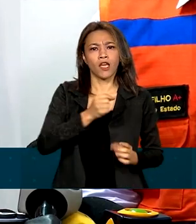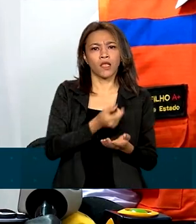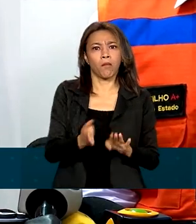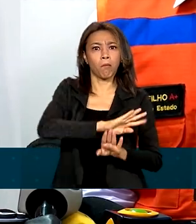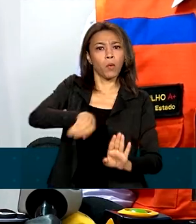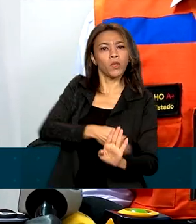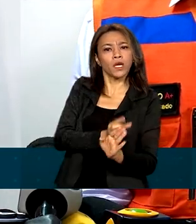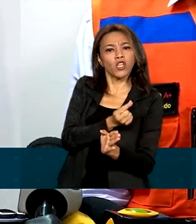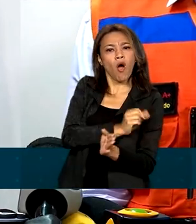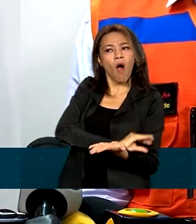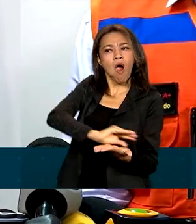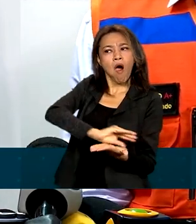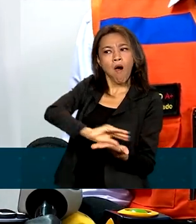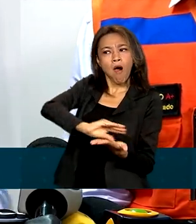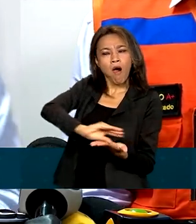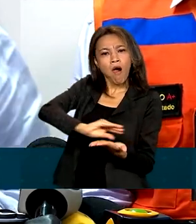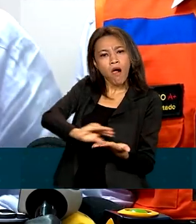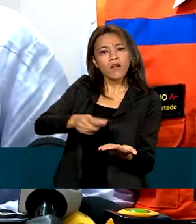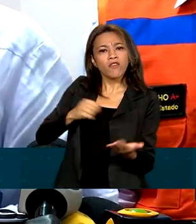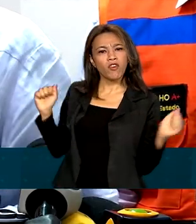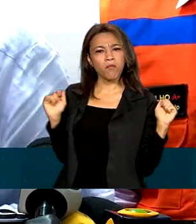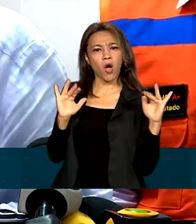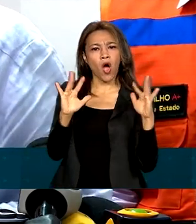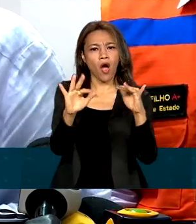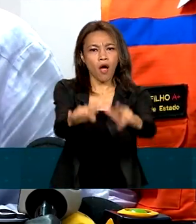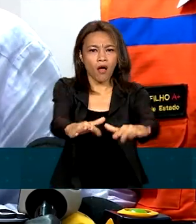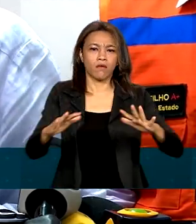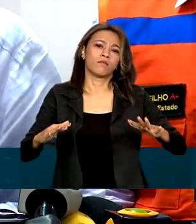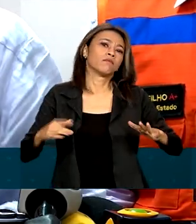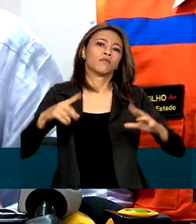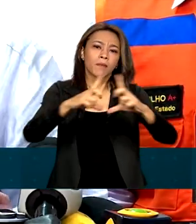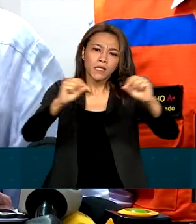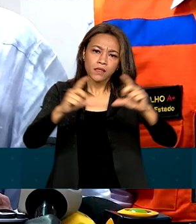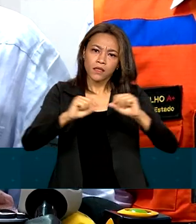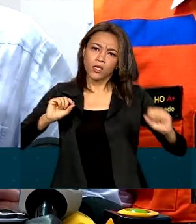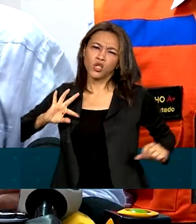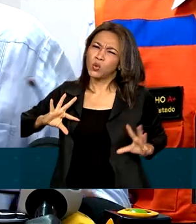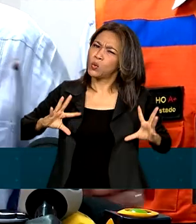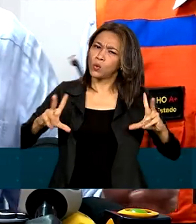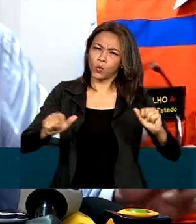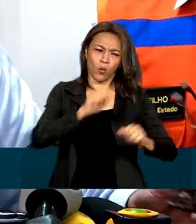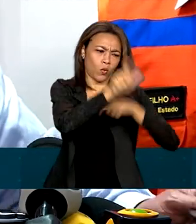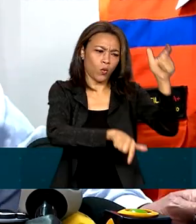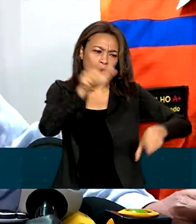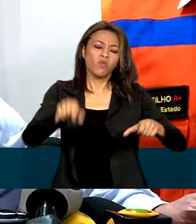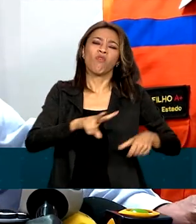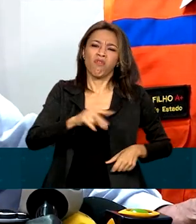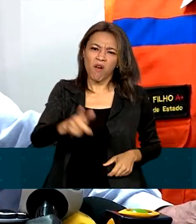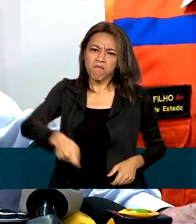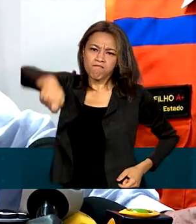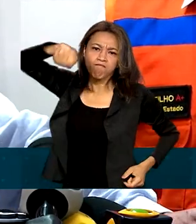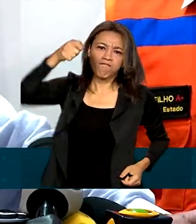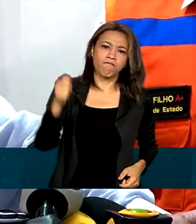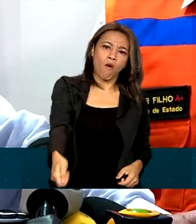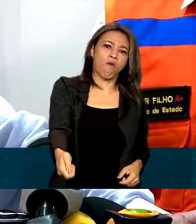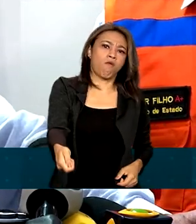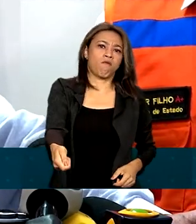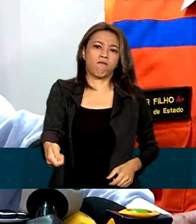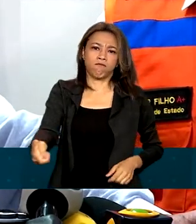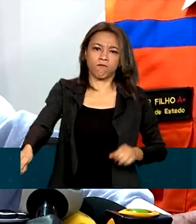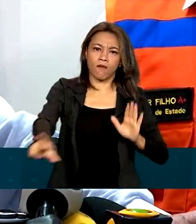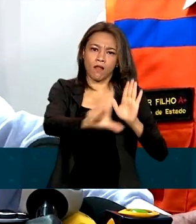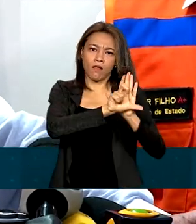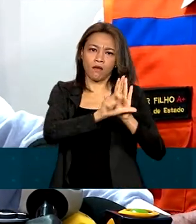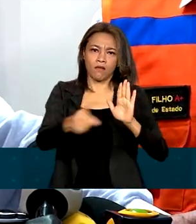Brasília. Nós vamos descobrir os financiadores e todos eles pagarão com a força da lei